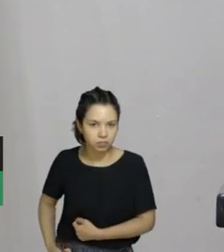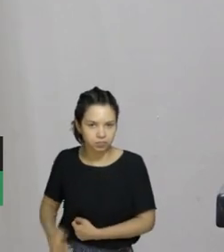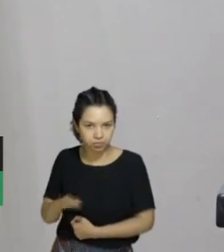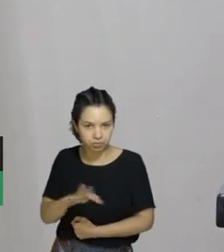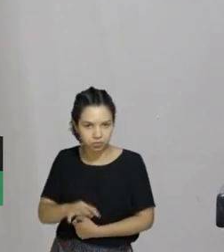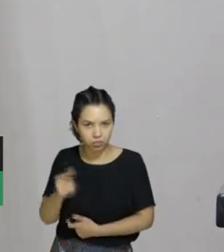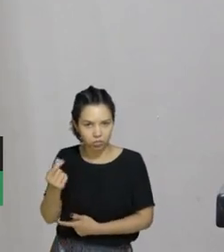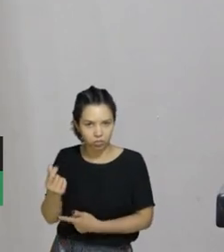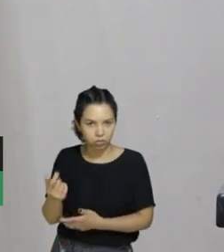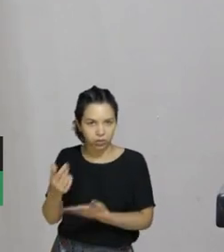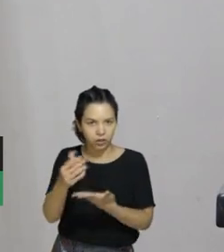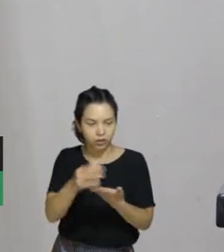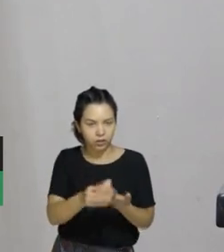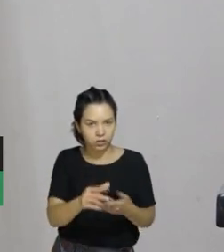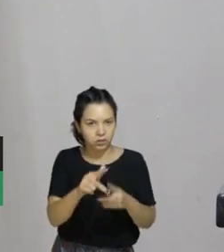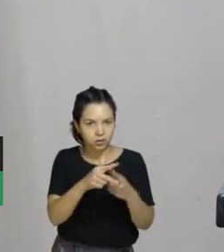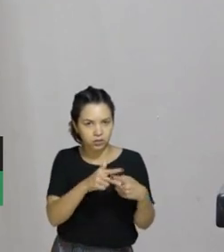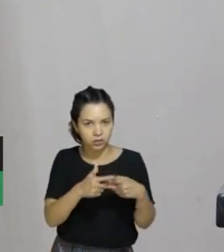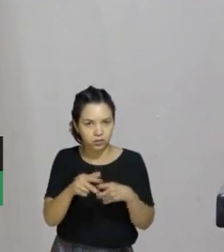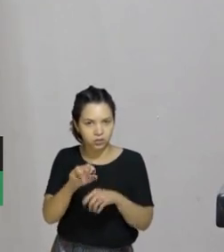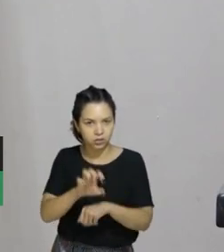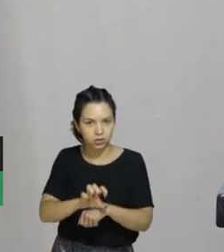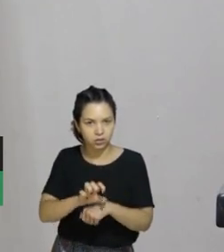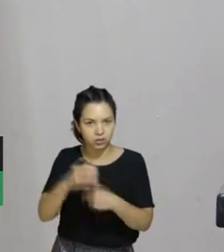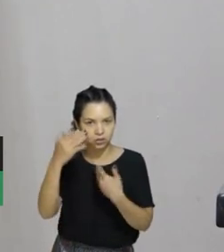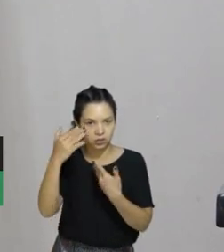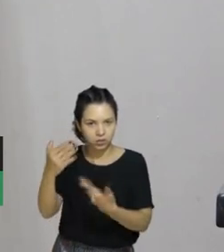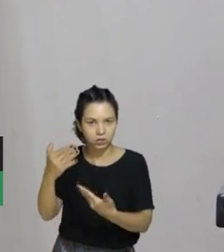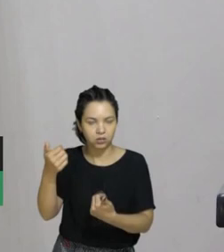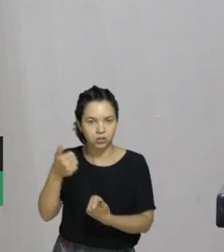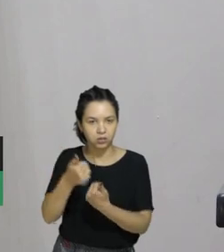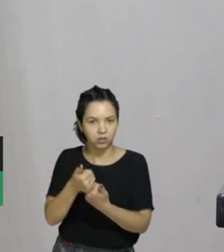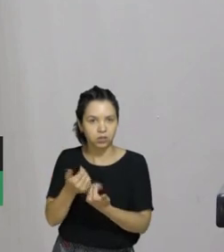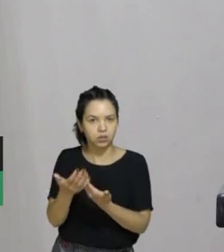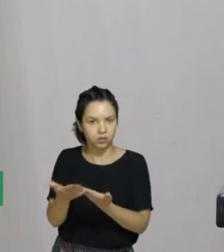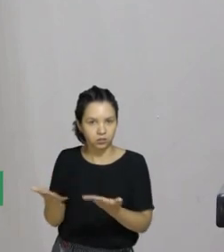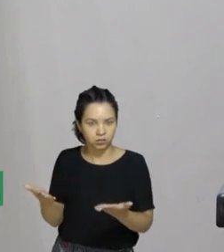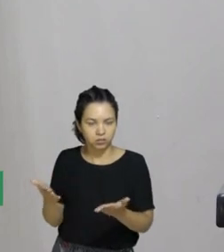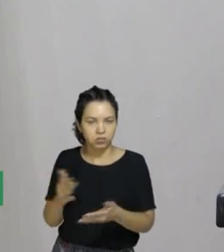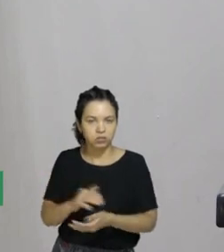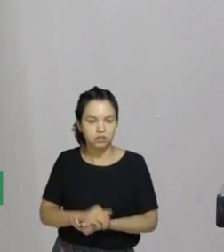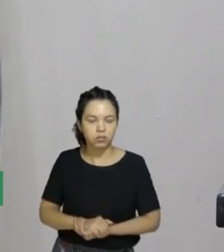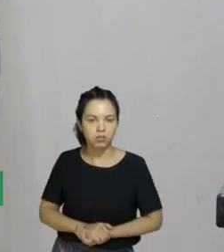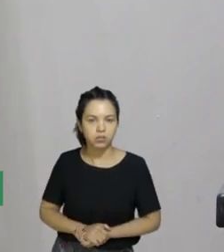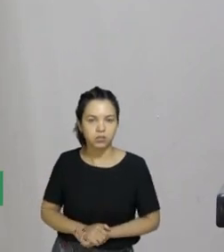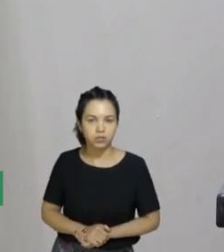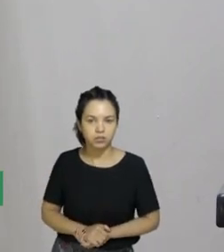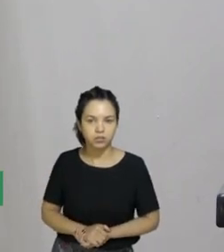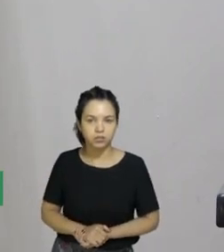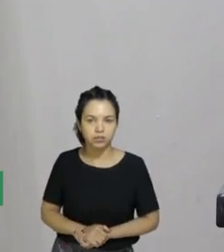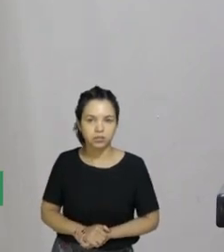recursos para recuperar o nosso estado. Meu muito obrigado e conto com o apoio dos colegas deputados e deputadas.